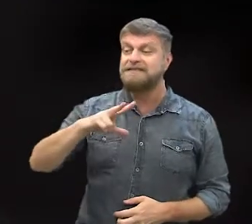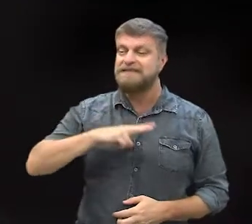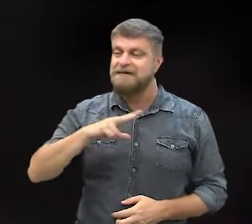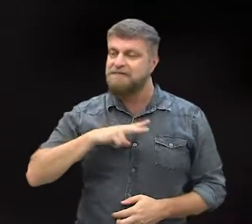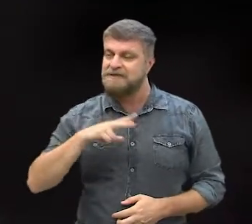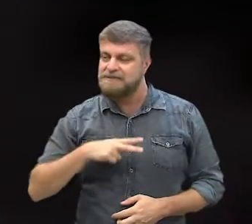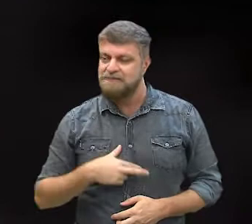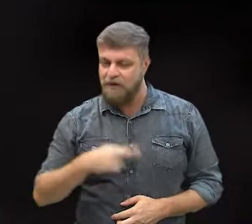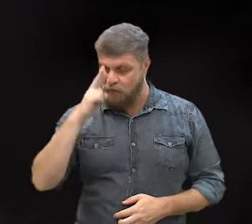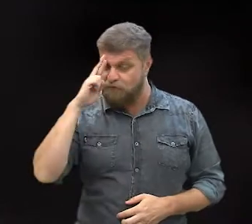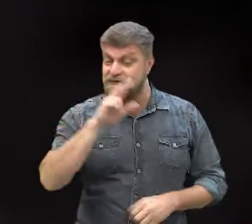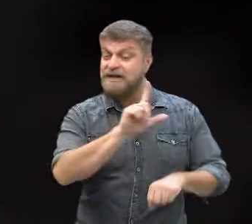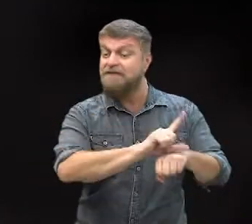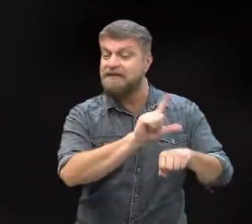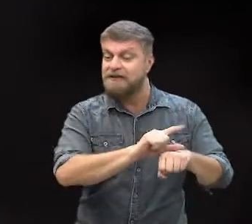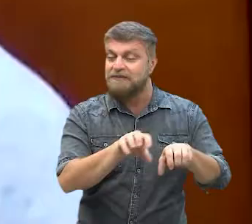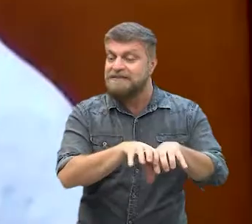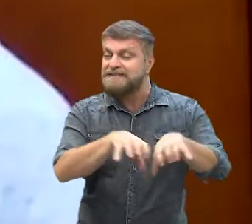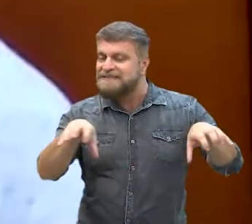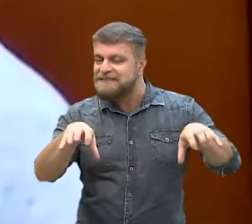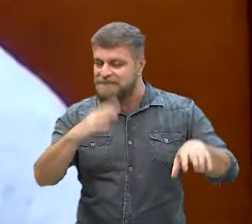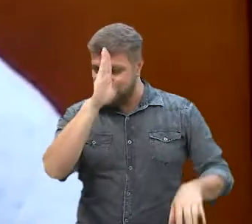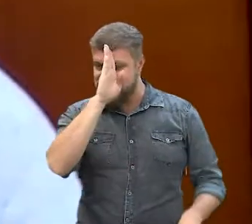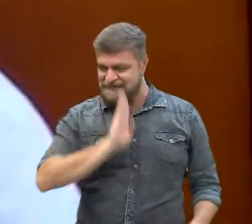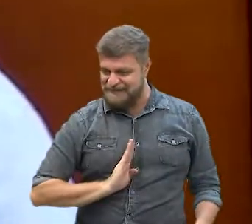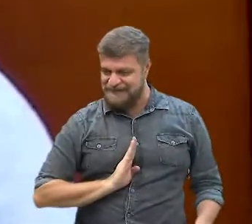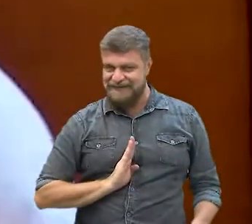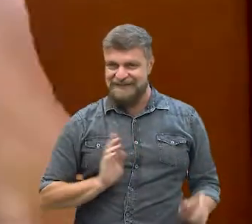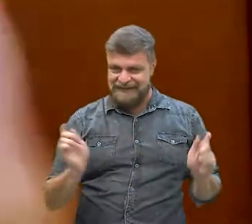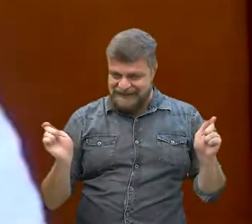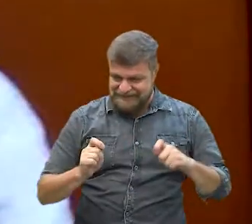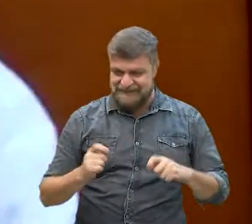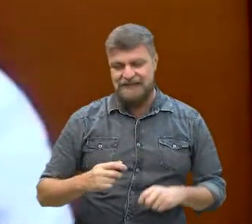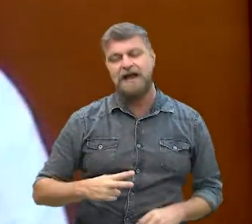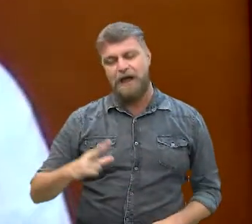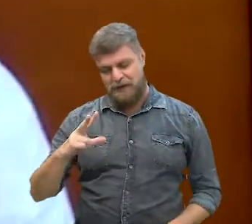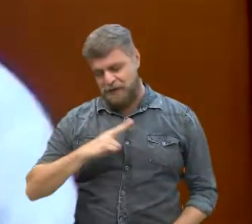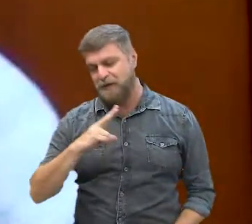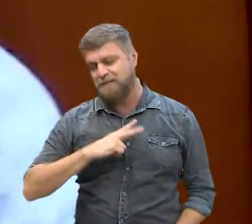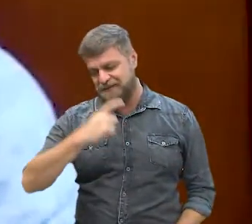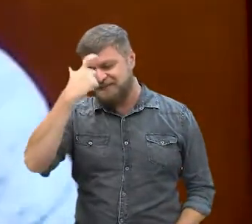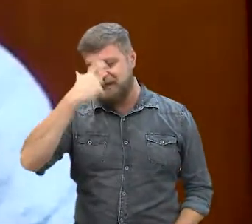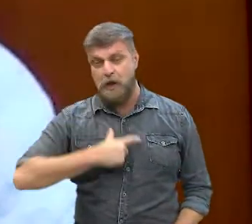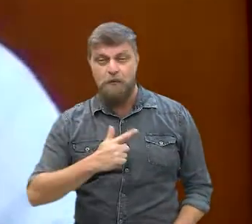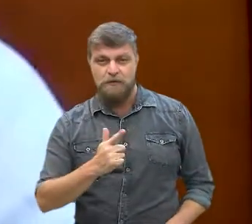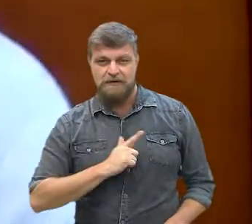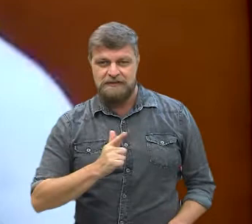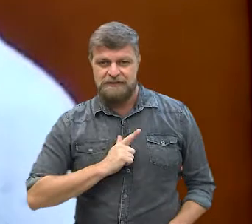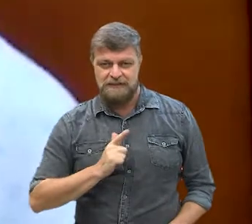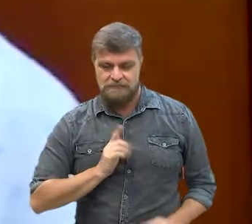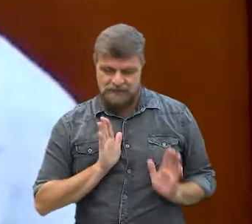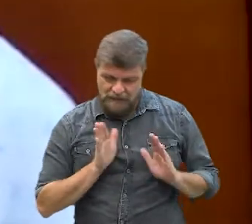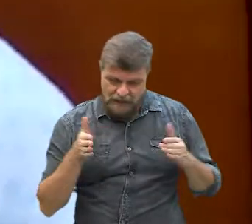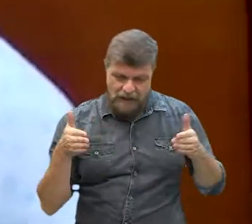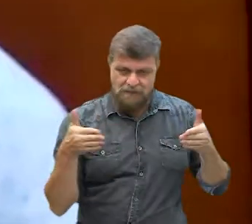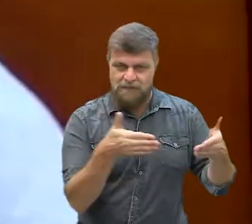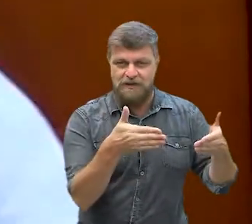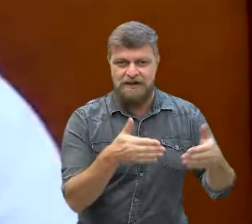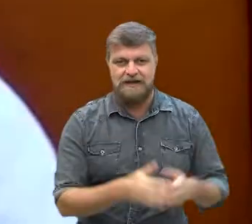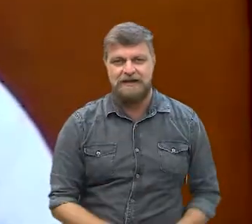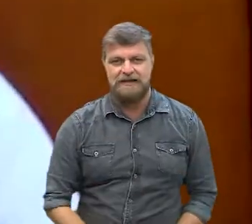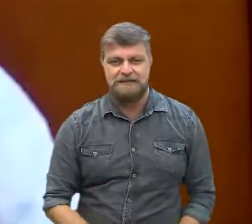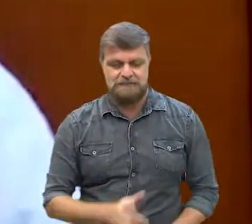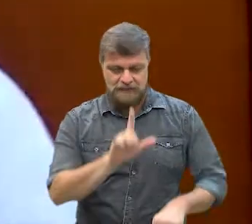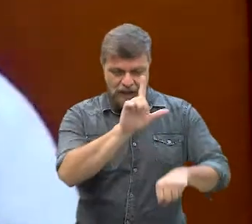da hamburgueria? Tem isso também? Tem que separar. Eu tenho os meus projetos pessoais, mas hoje eu tento direcionar o máximo de